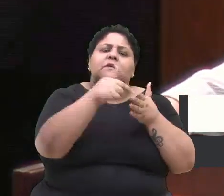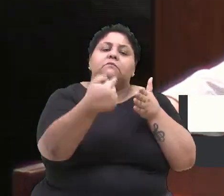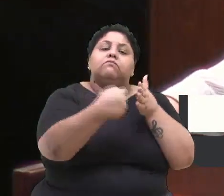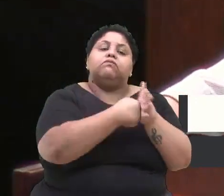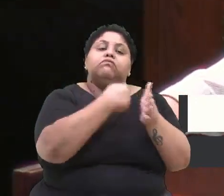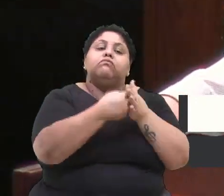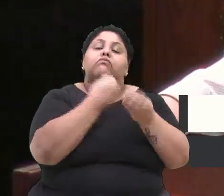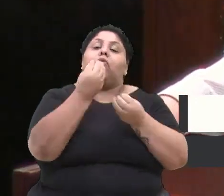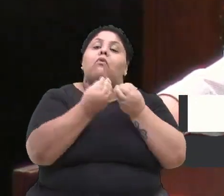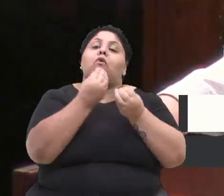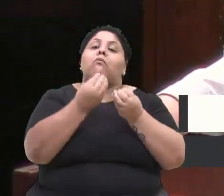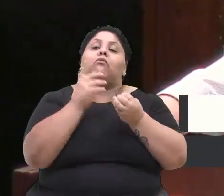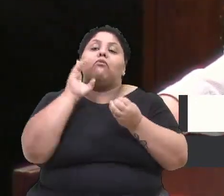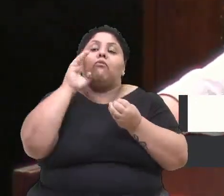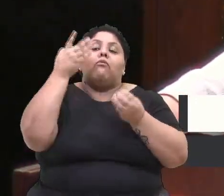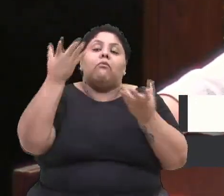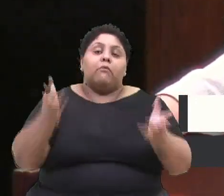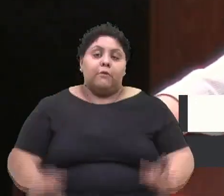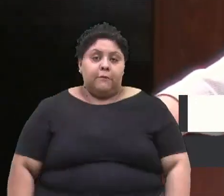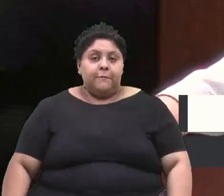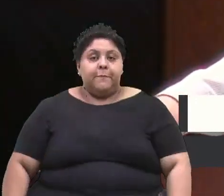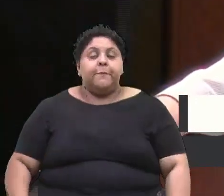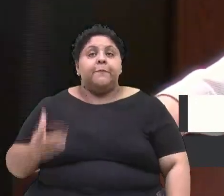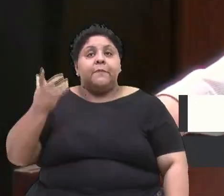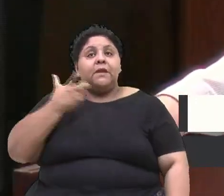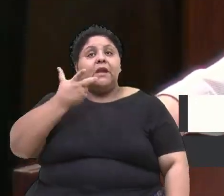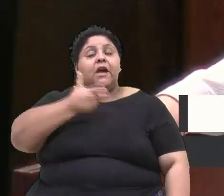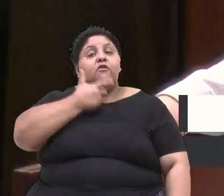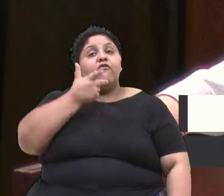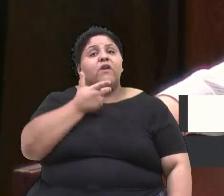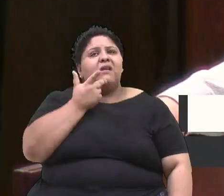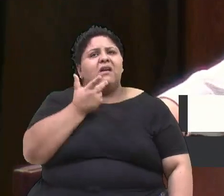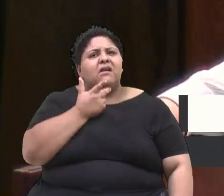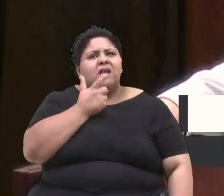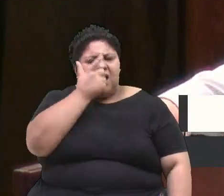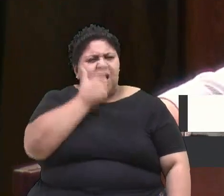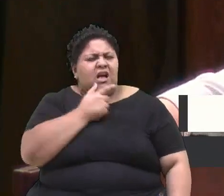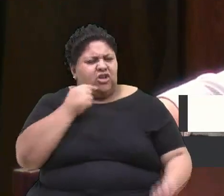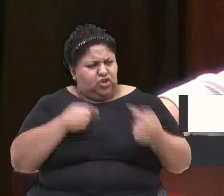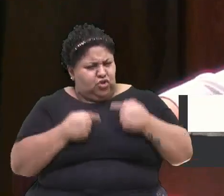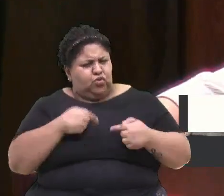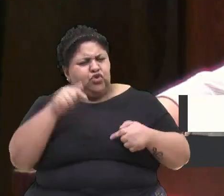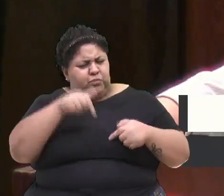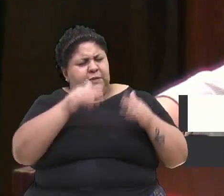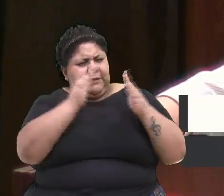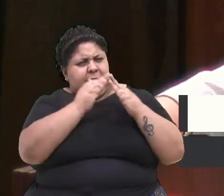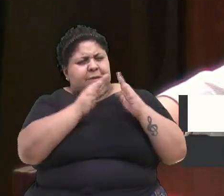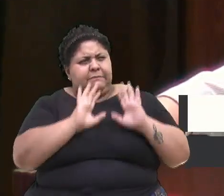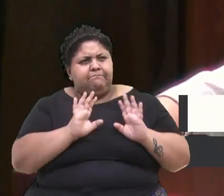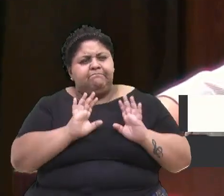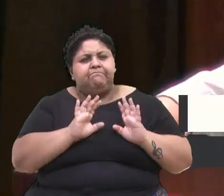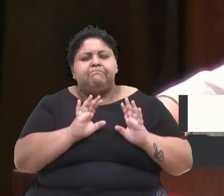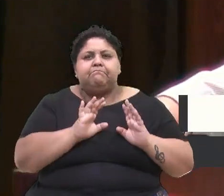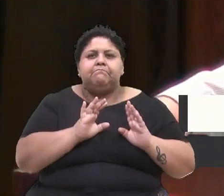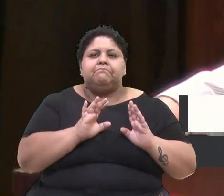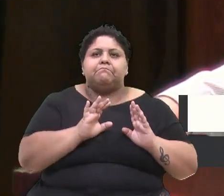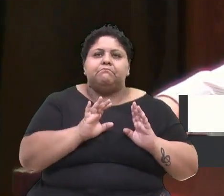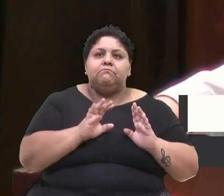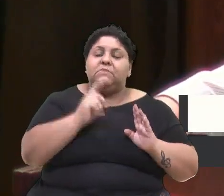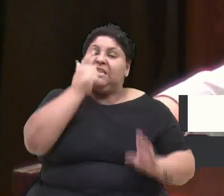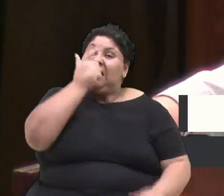foi, enfim. E eu quero reiterar uma colocação, acho que até nós discutimos nessa casa, que eu acho